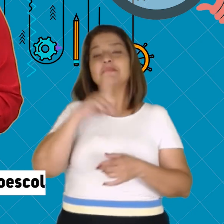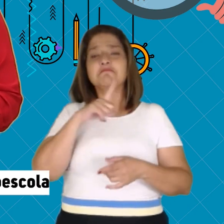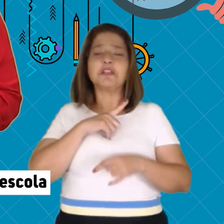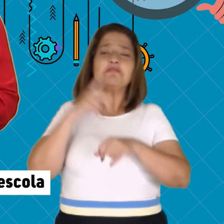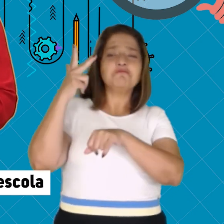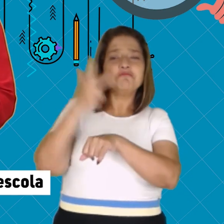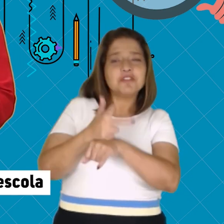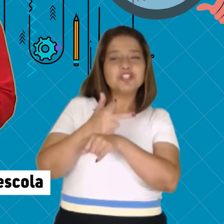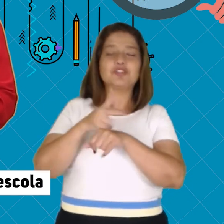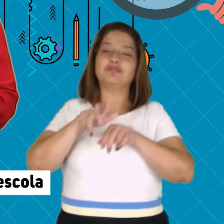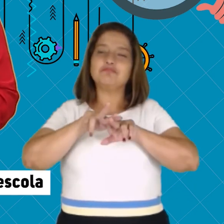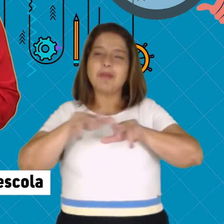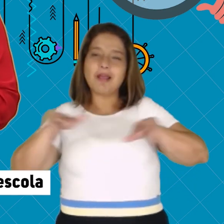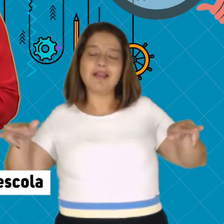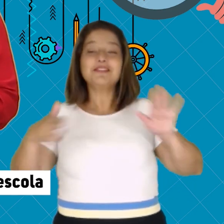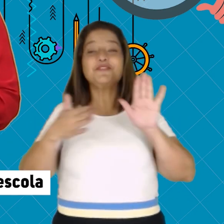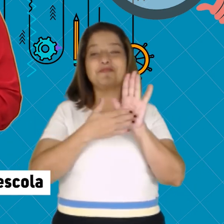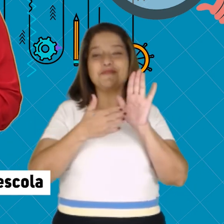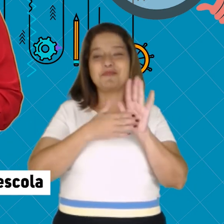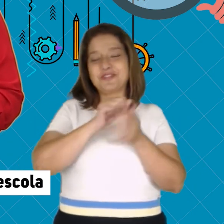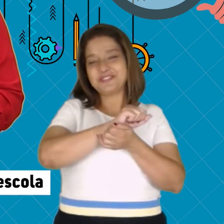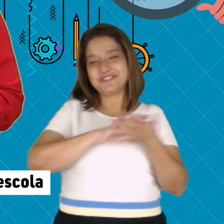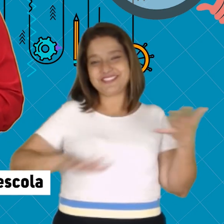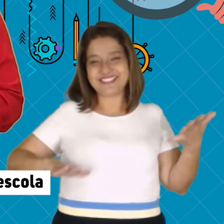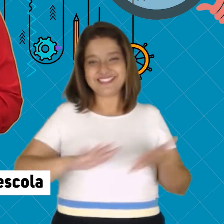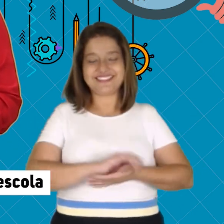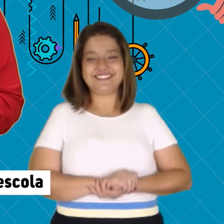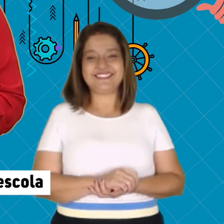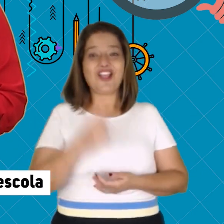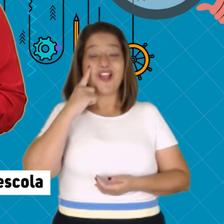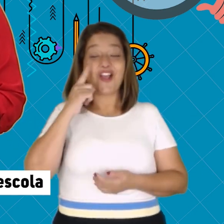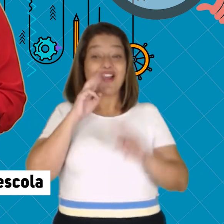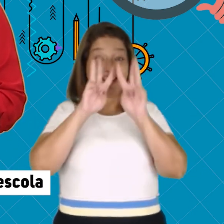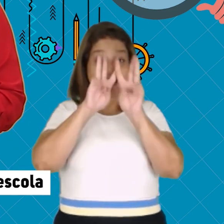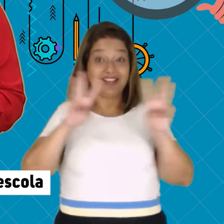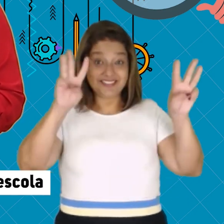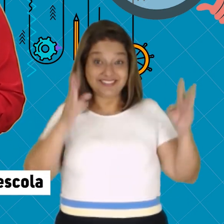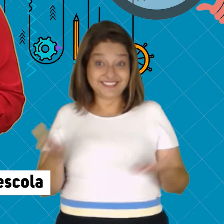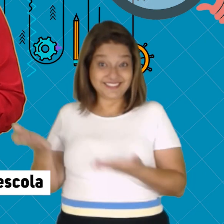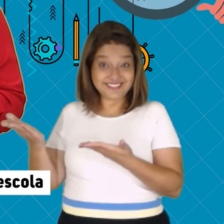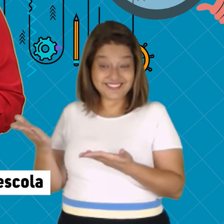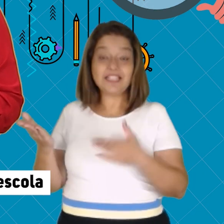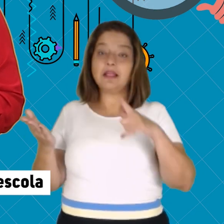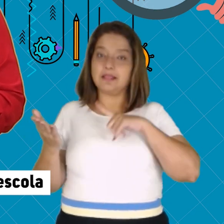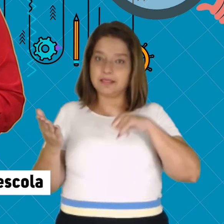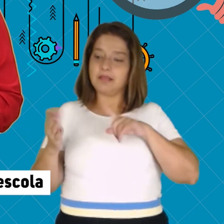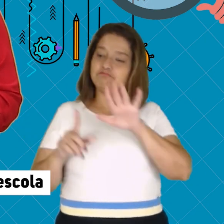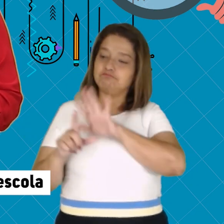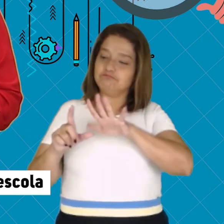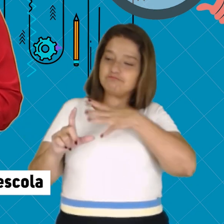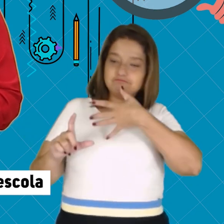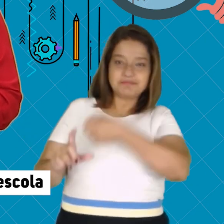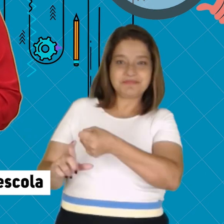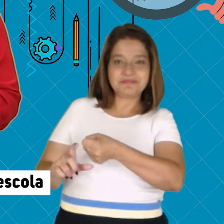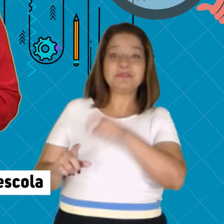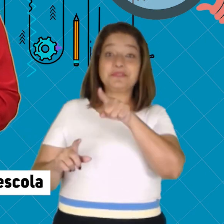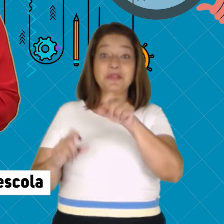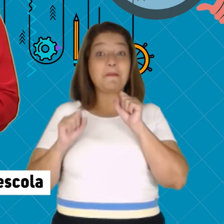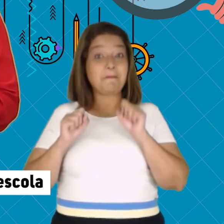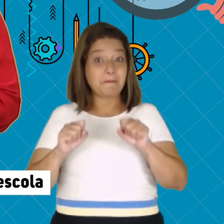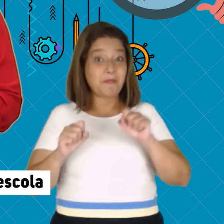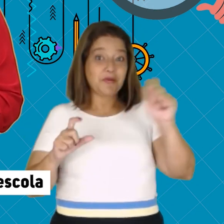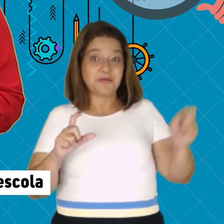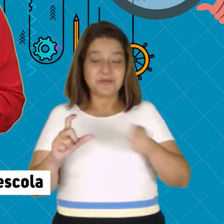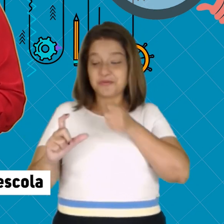aos vídeos e às nossas propostas de atividade. O site está aqui na sua telinha junto com o QR Code. Então